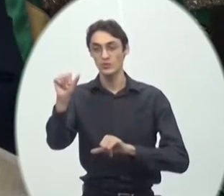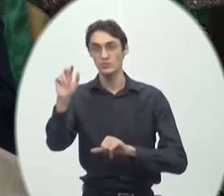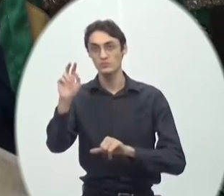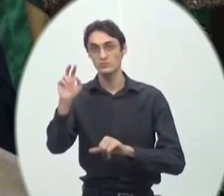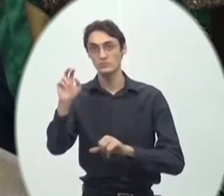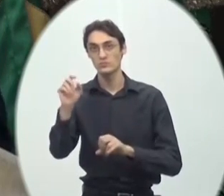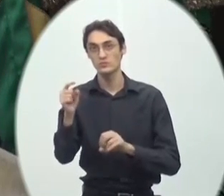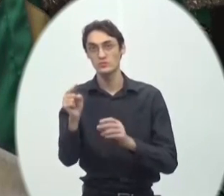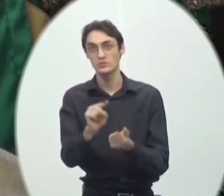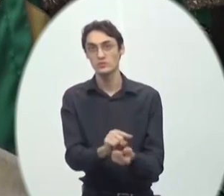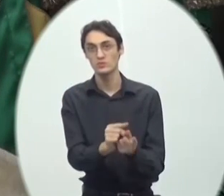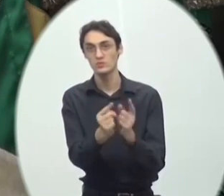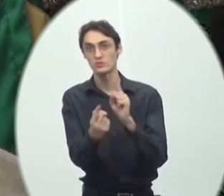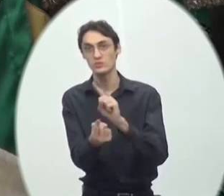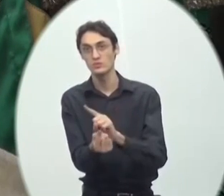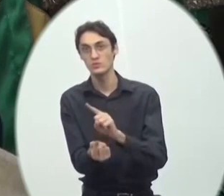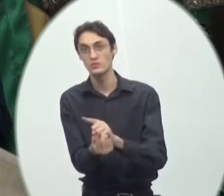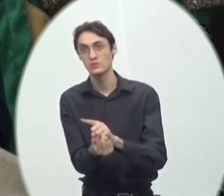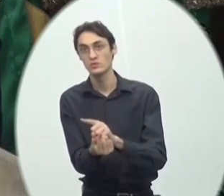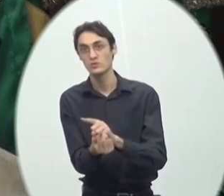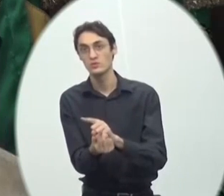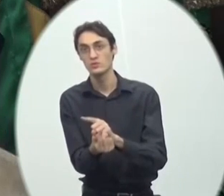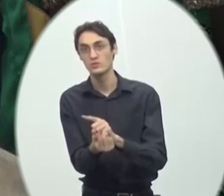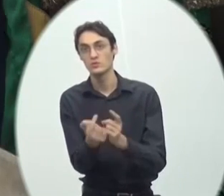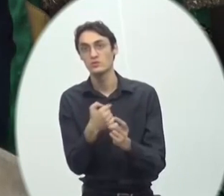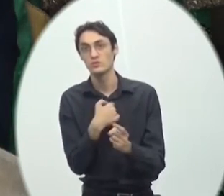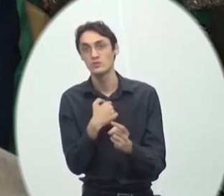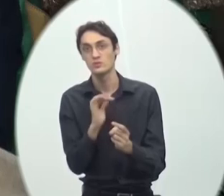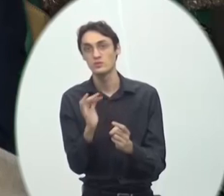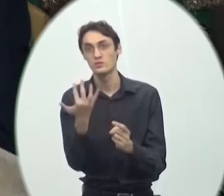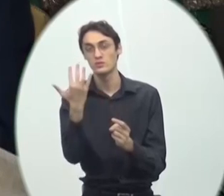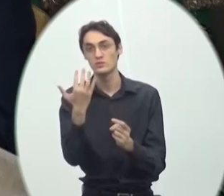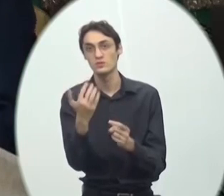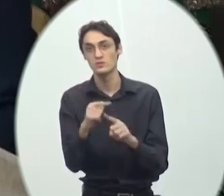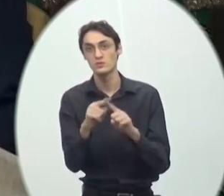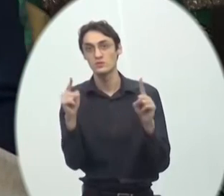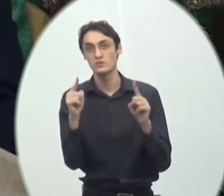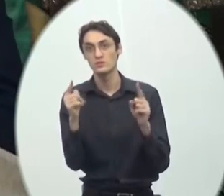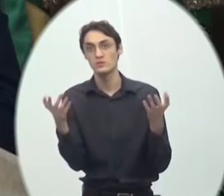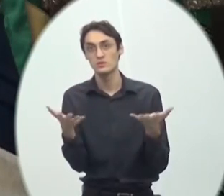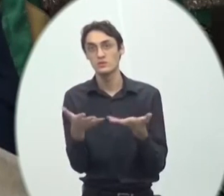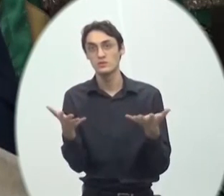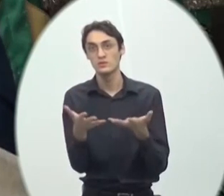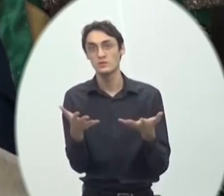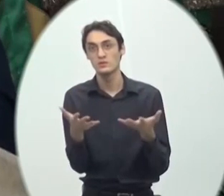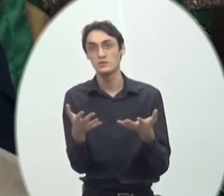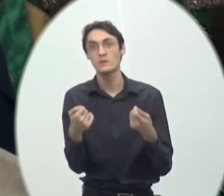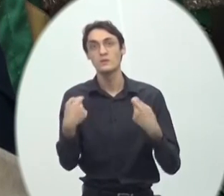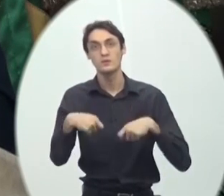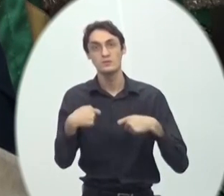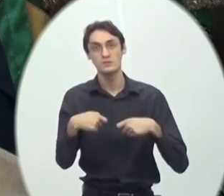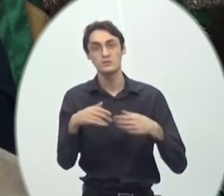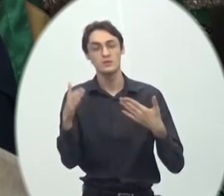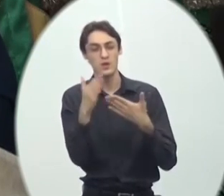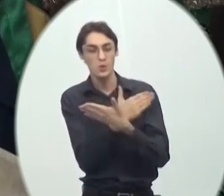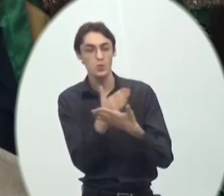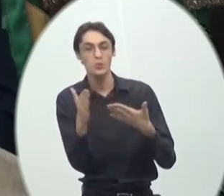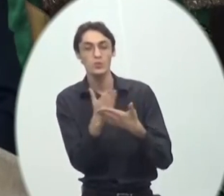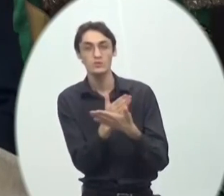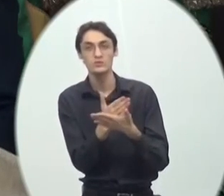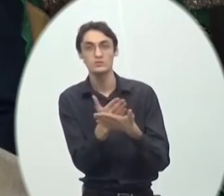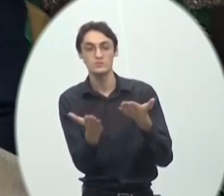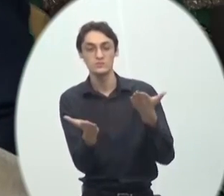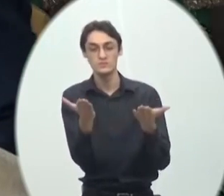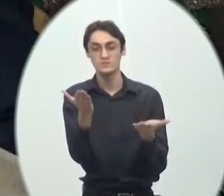por ter passado o que eu passei. Mas realmente está na hora de criar algumas flexibilizações. Realmente é inadmissível,